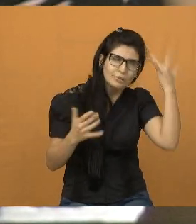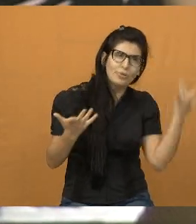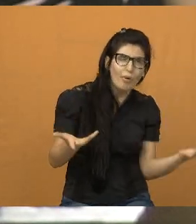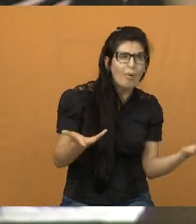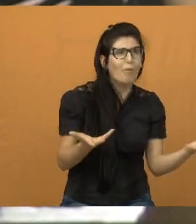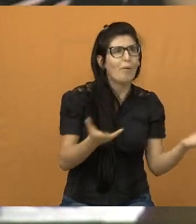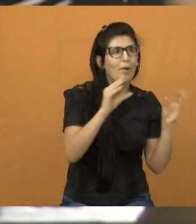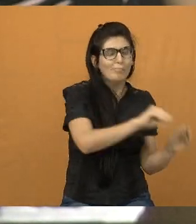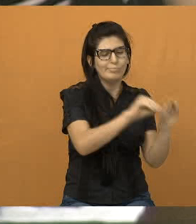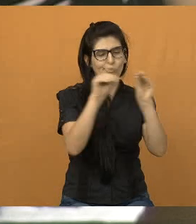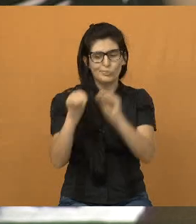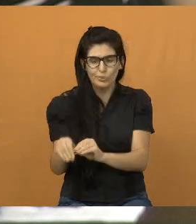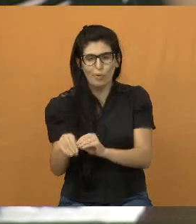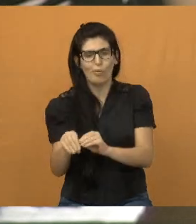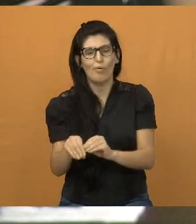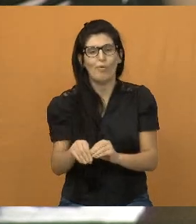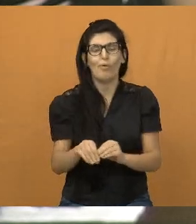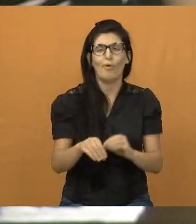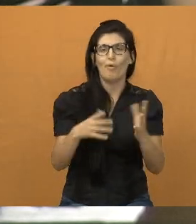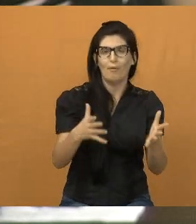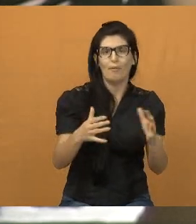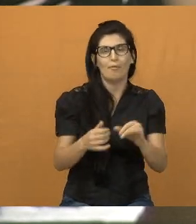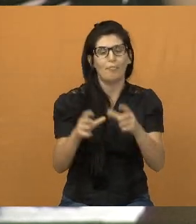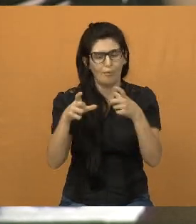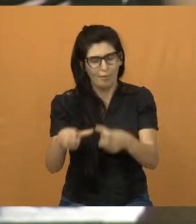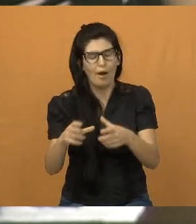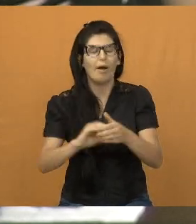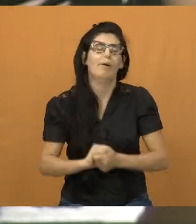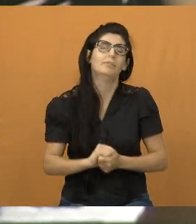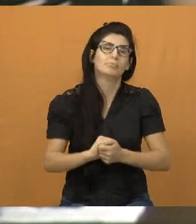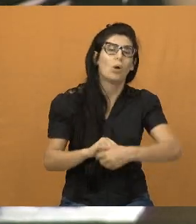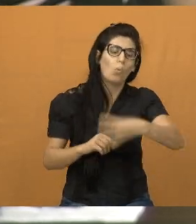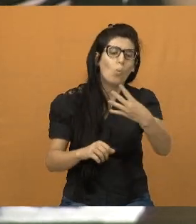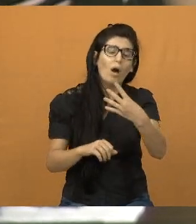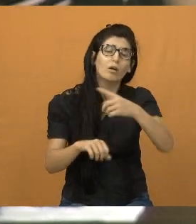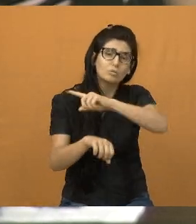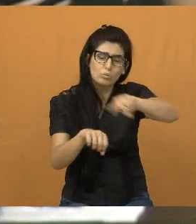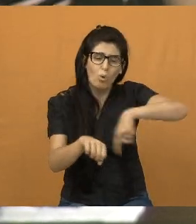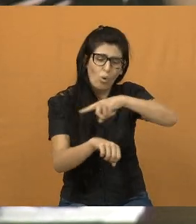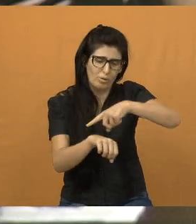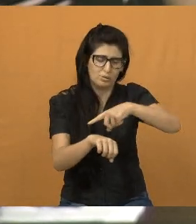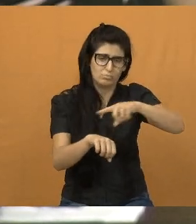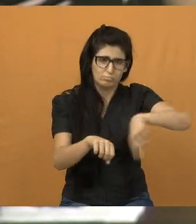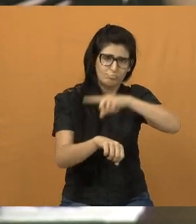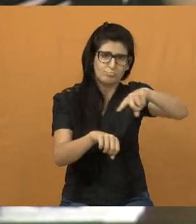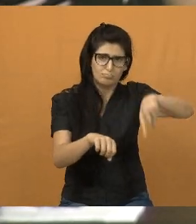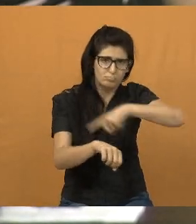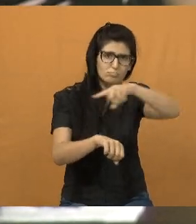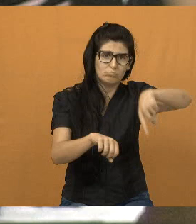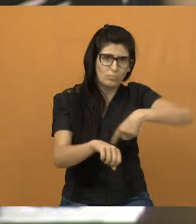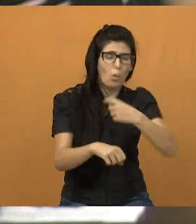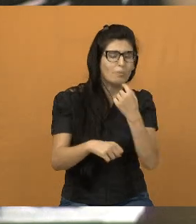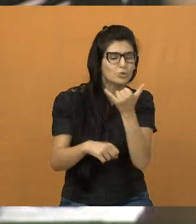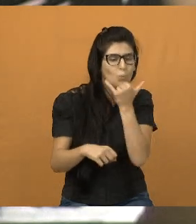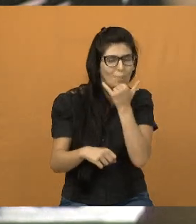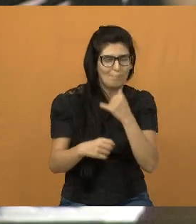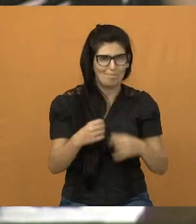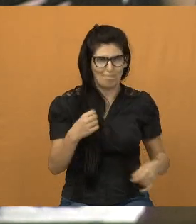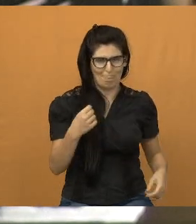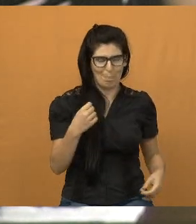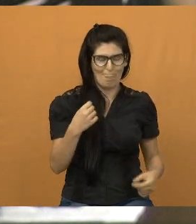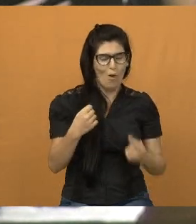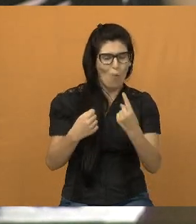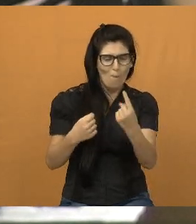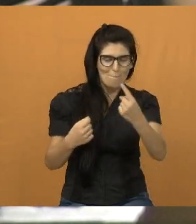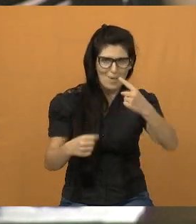atendia 3 consultas hora. A previsão é de atender 4 consultas hora. Se tudo isso acontecer, vai aumentar 25% o